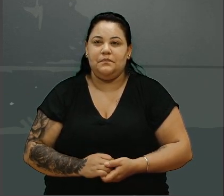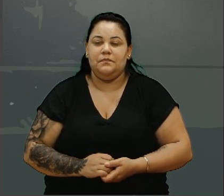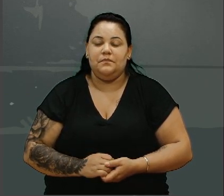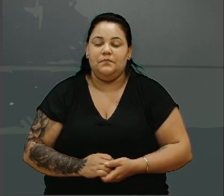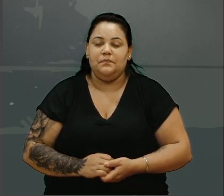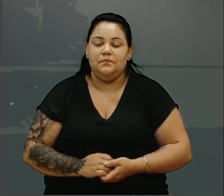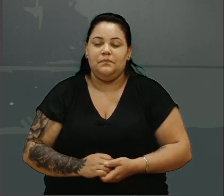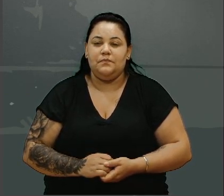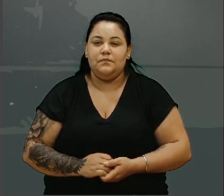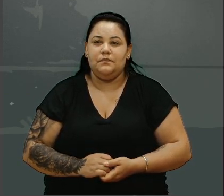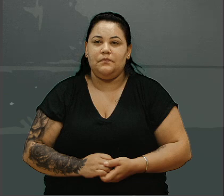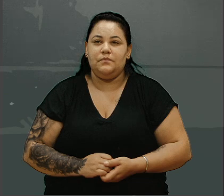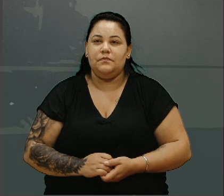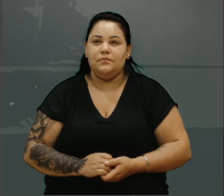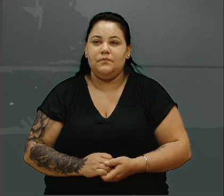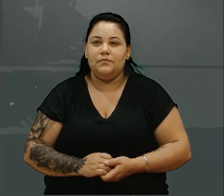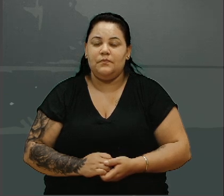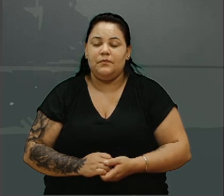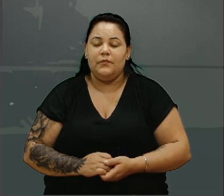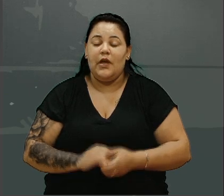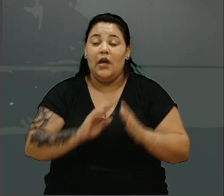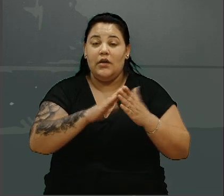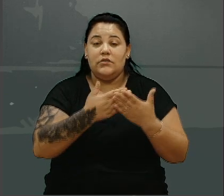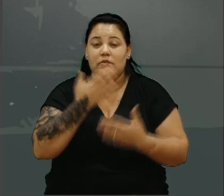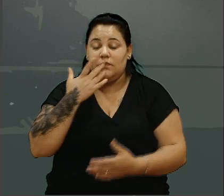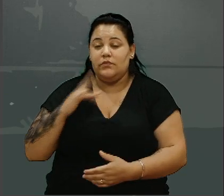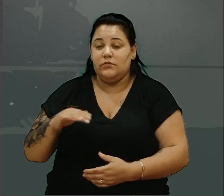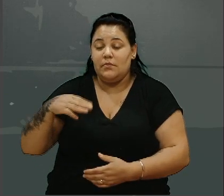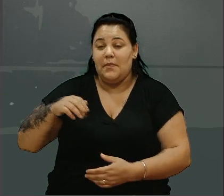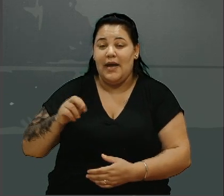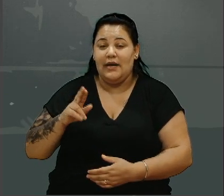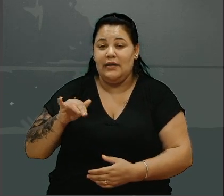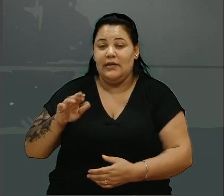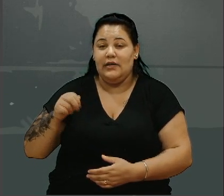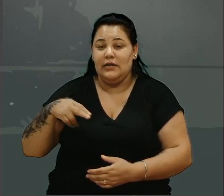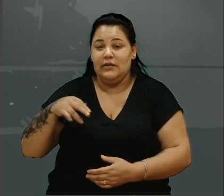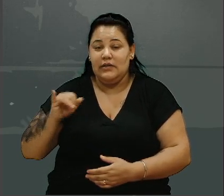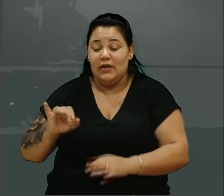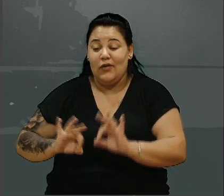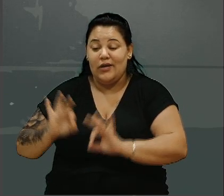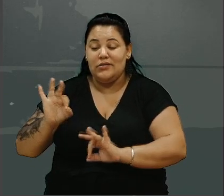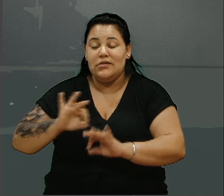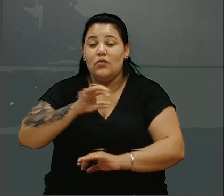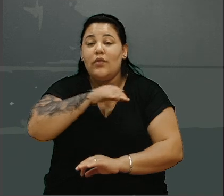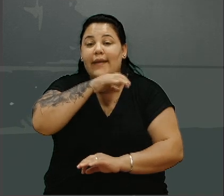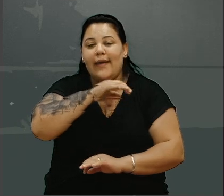Ensino Infantil Mariane, planejamento do terreno.